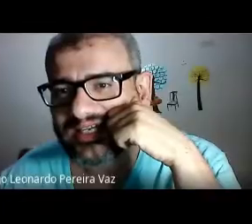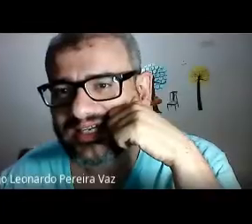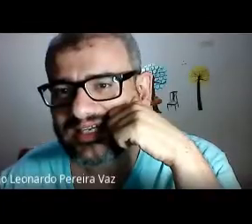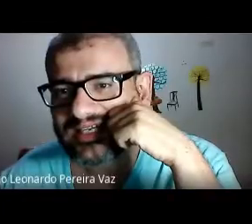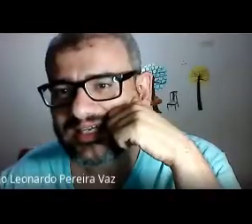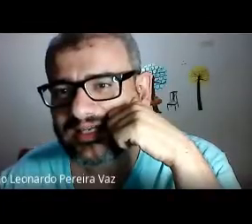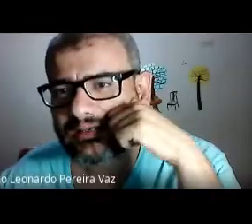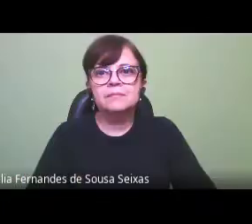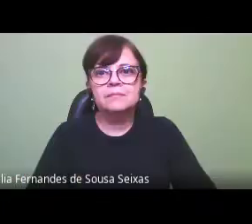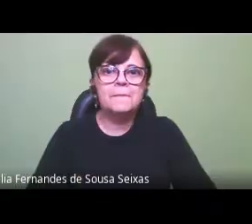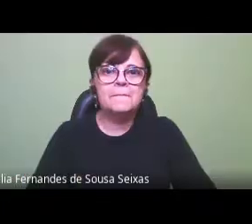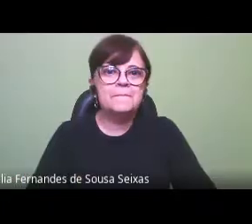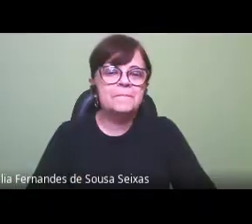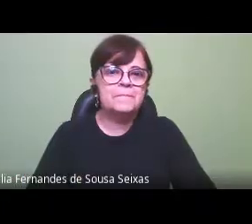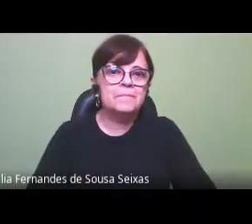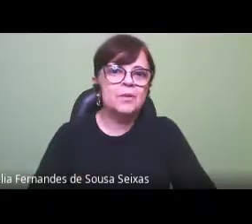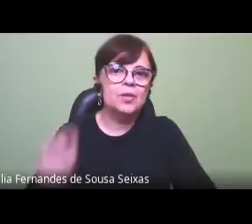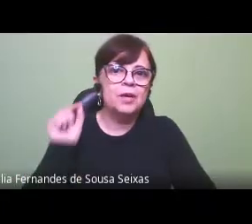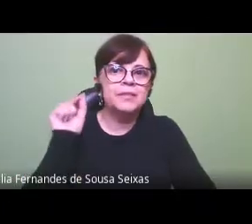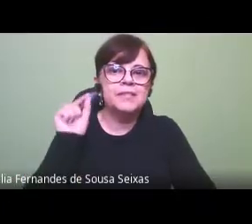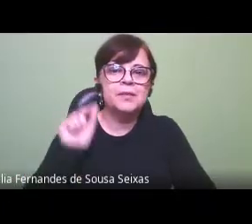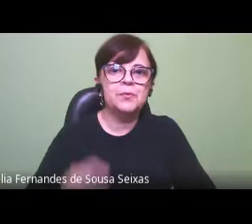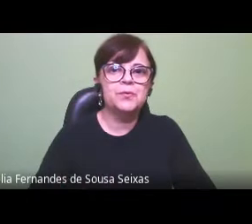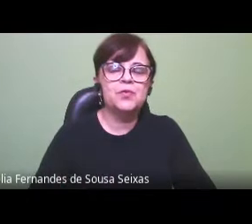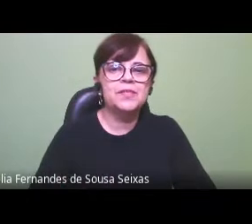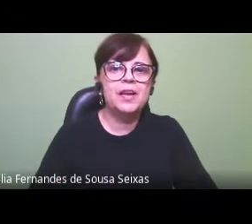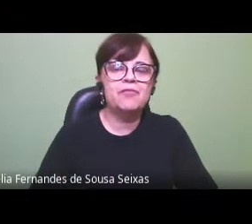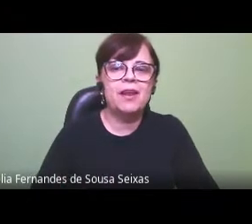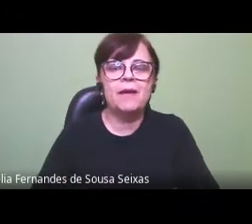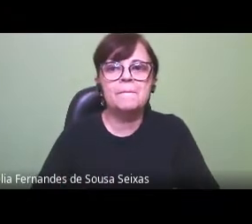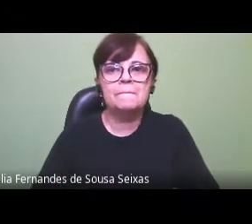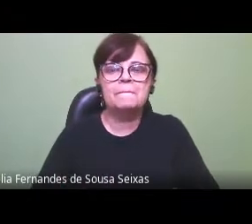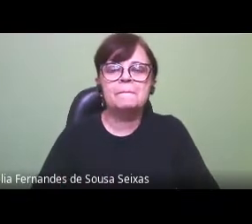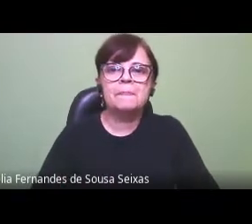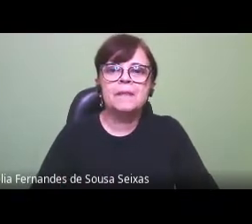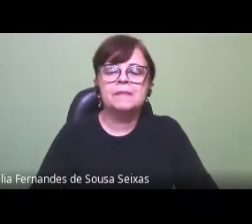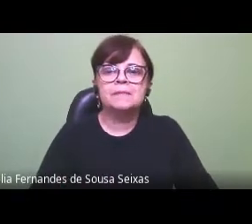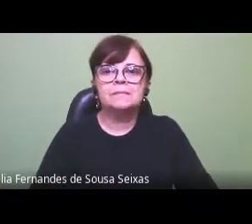Joana. Joana, o que aconteceu? O que você quer falar?